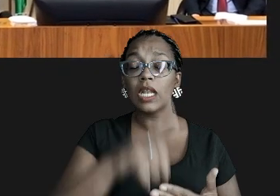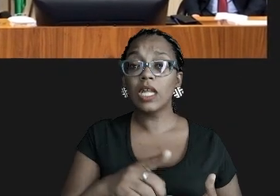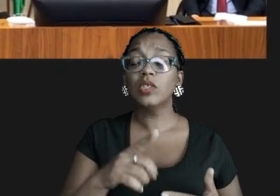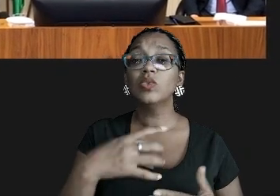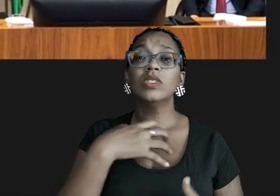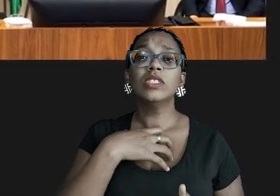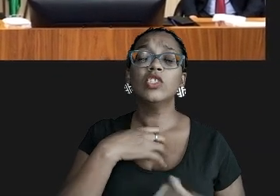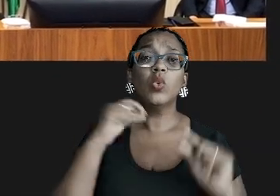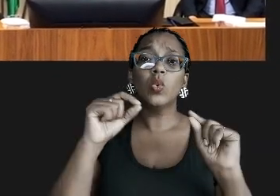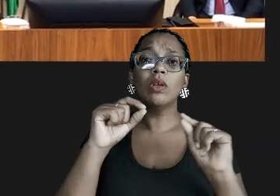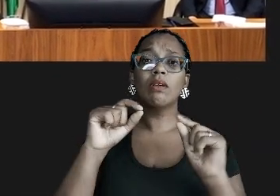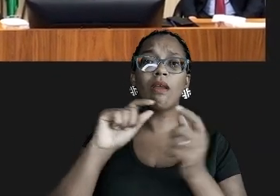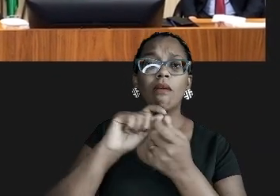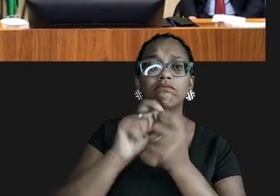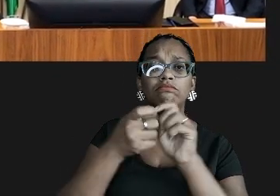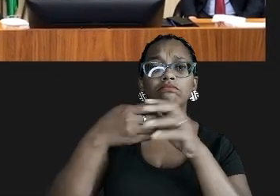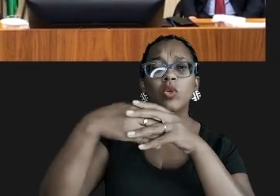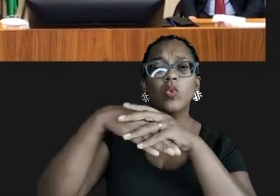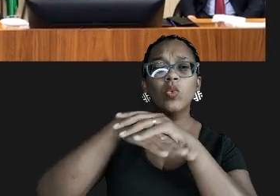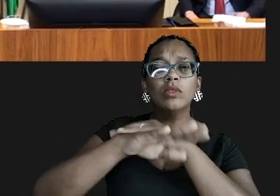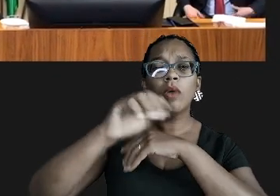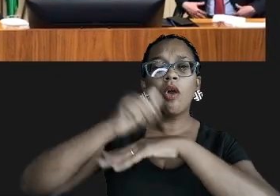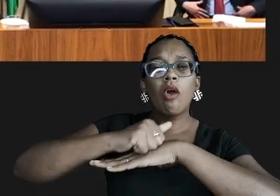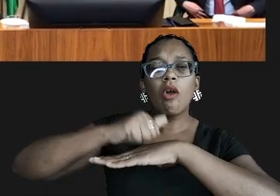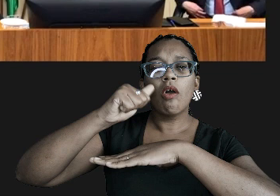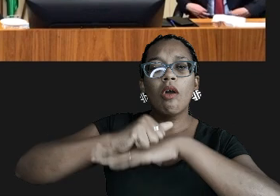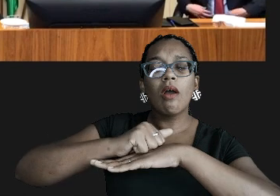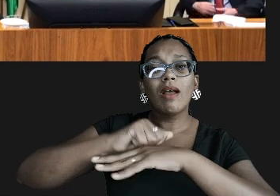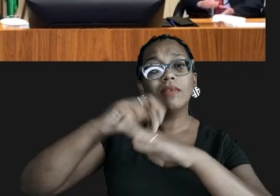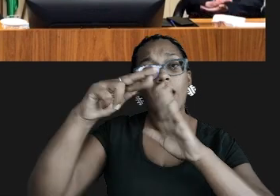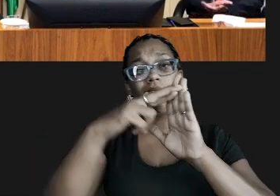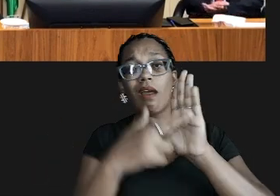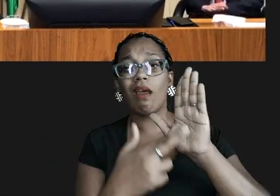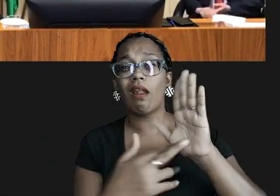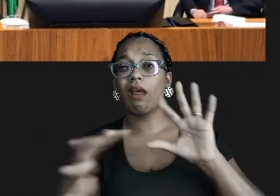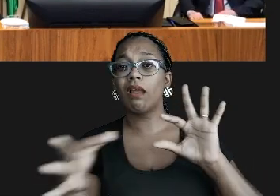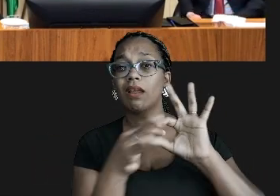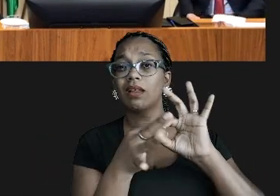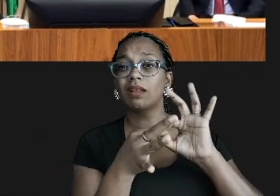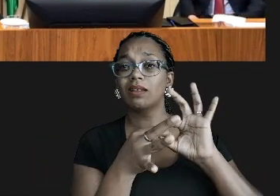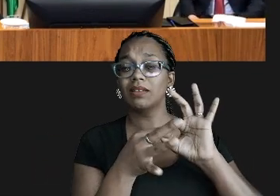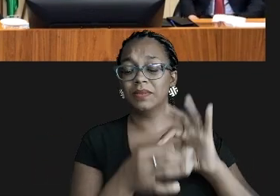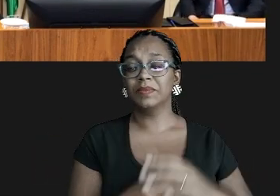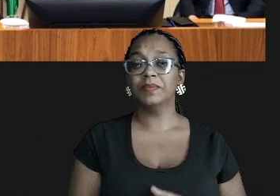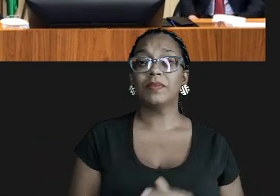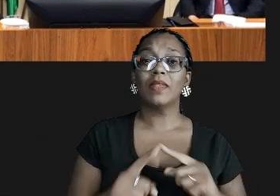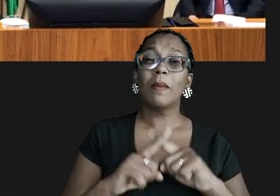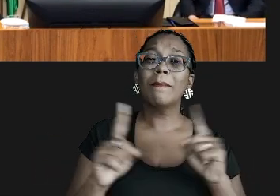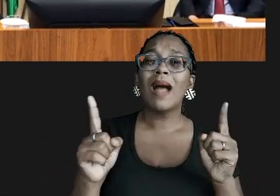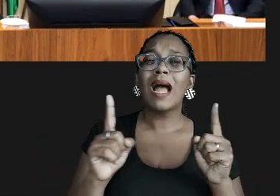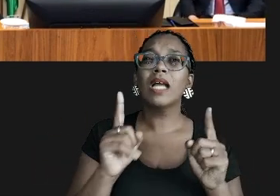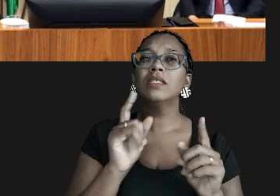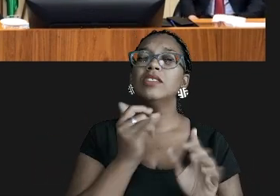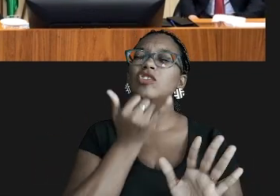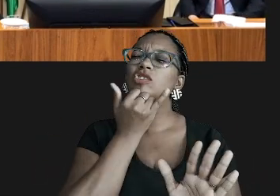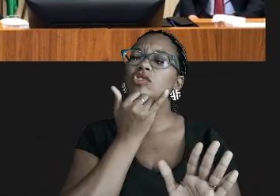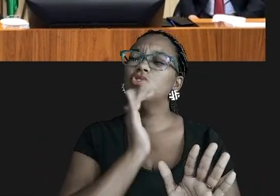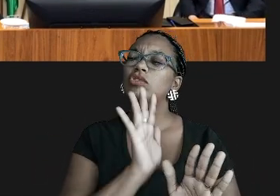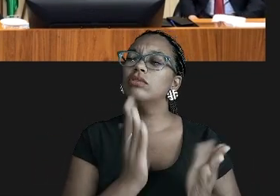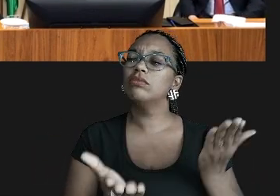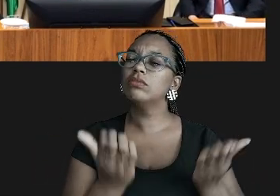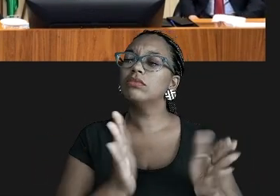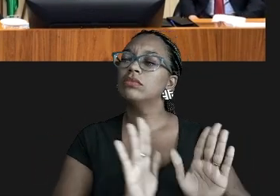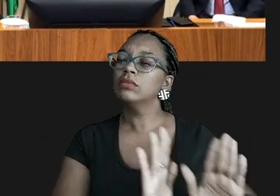no sentido de acomodar as questões de concretas as regras e as normas é mas guardadas as devidas